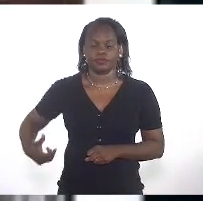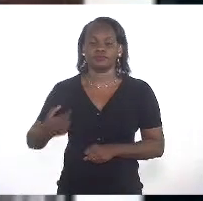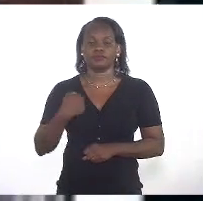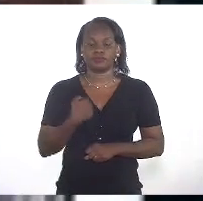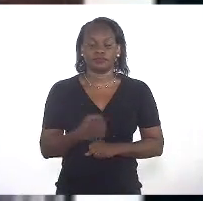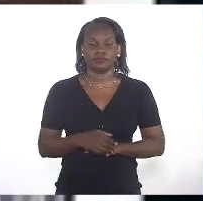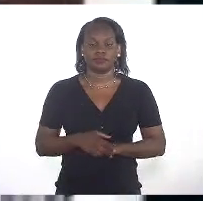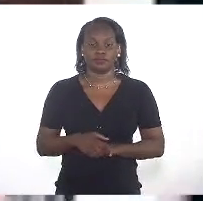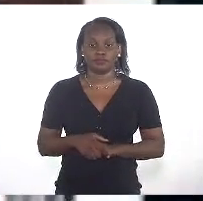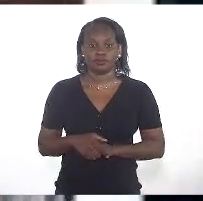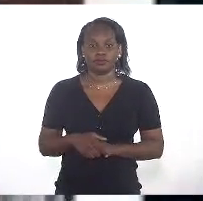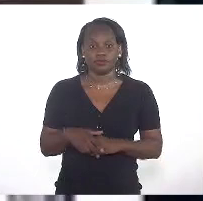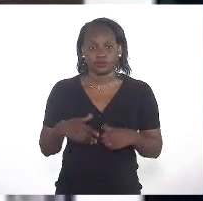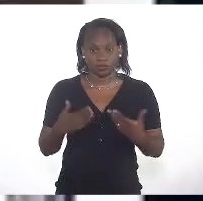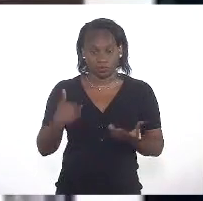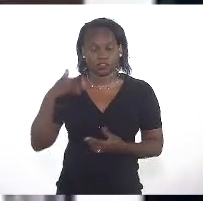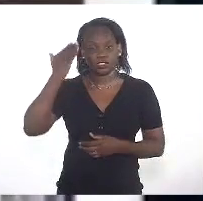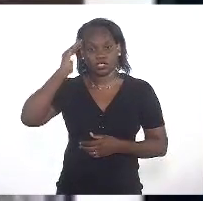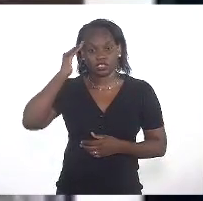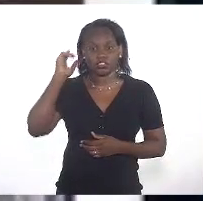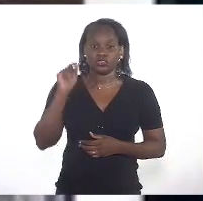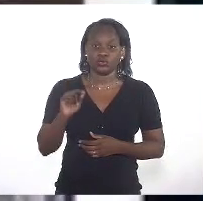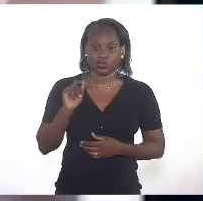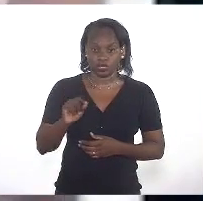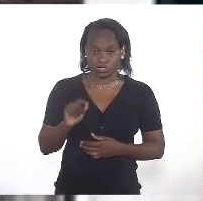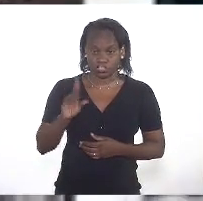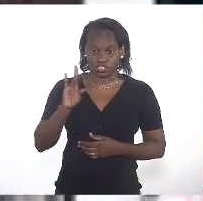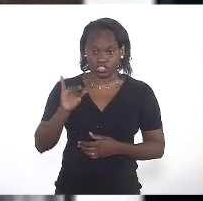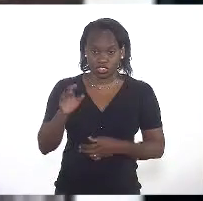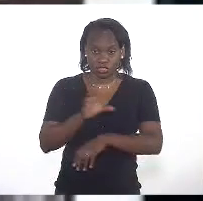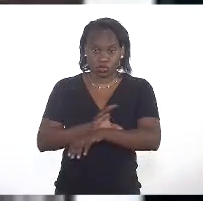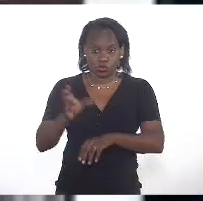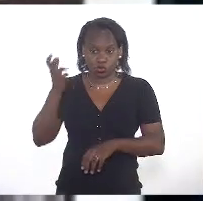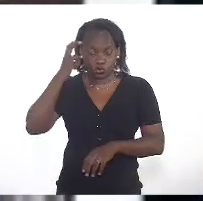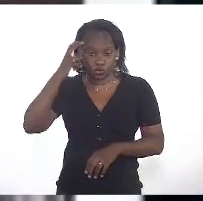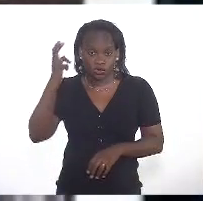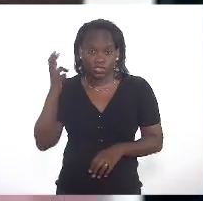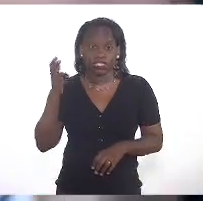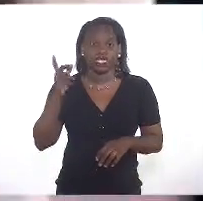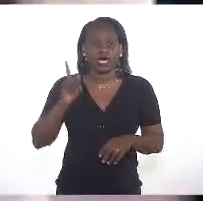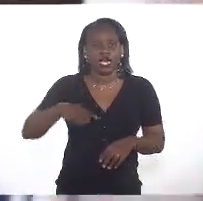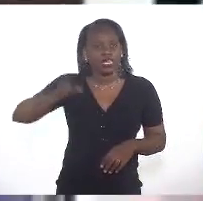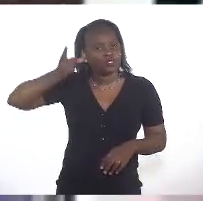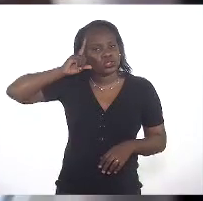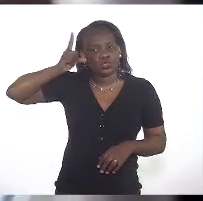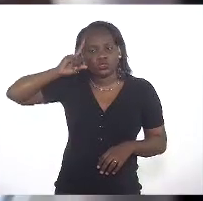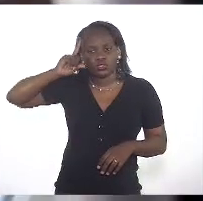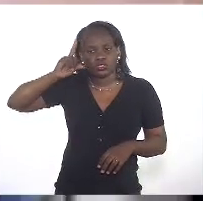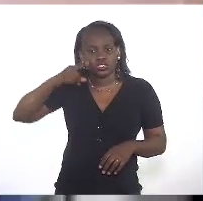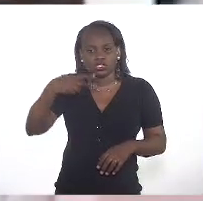Eu entendo que Dia da Cultura são todos os